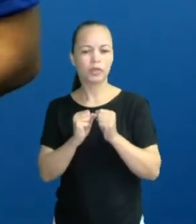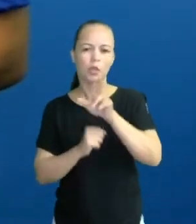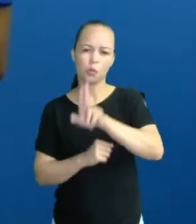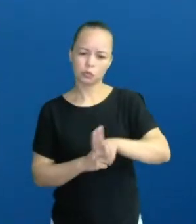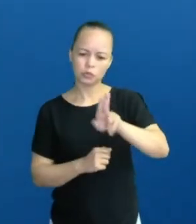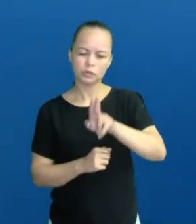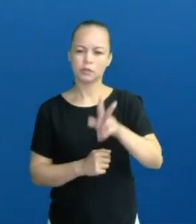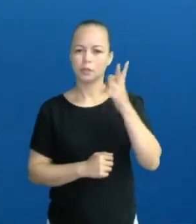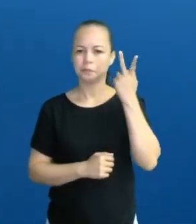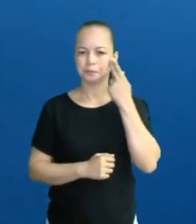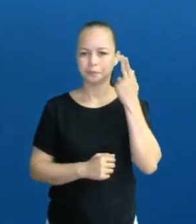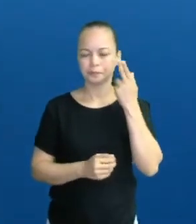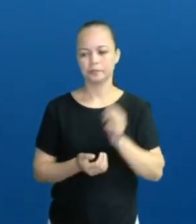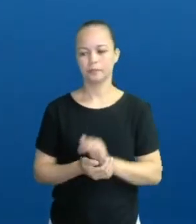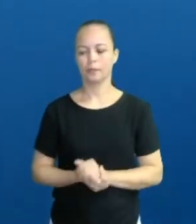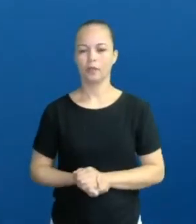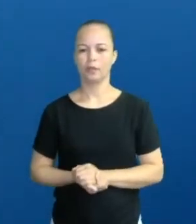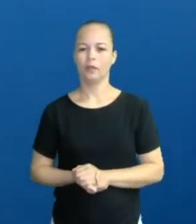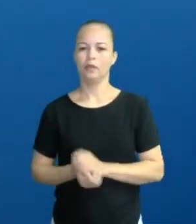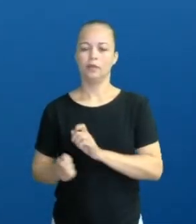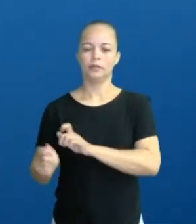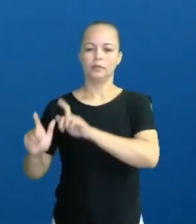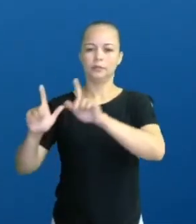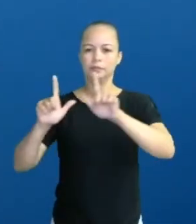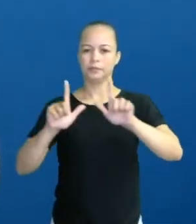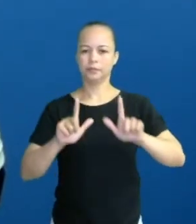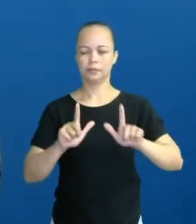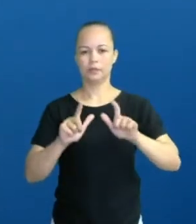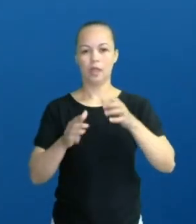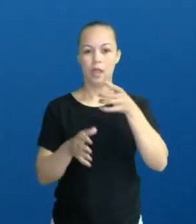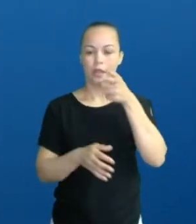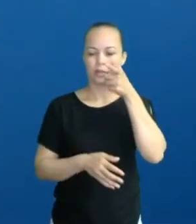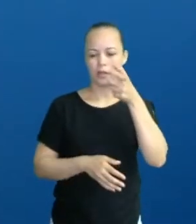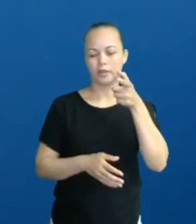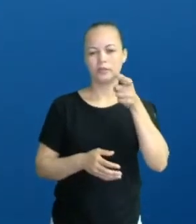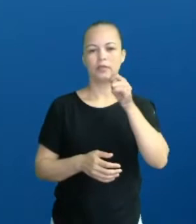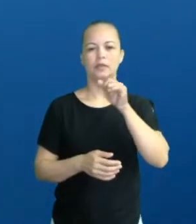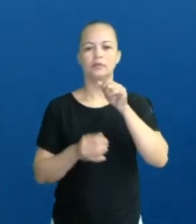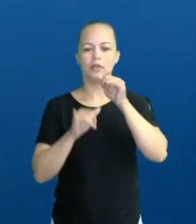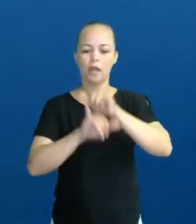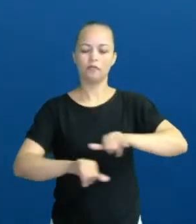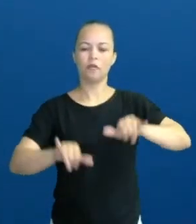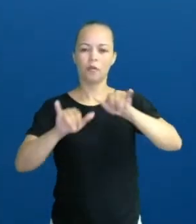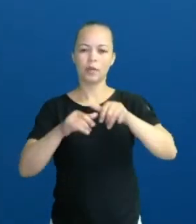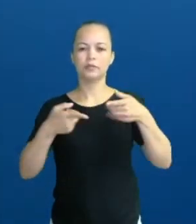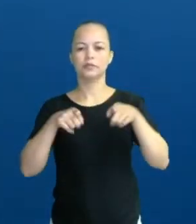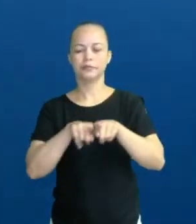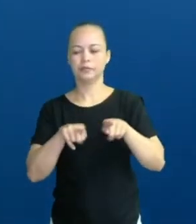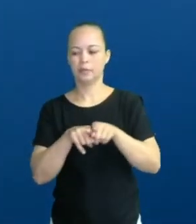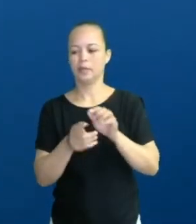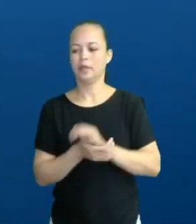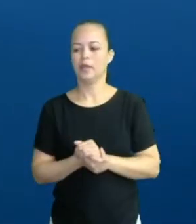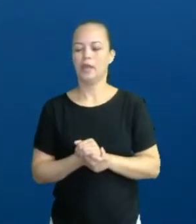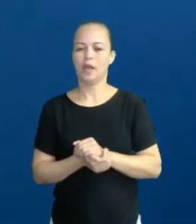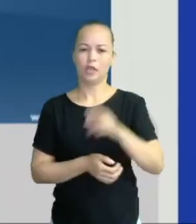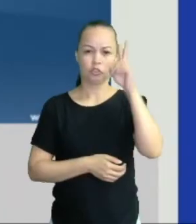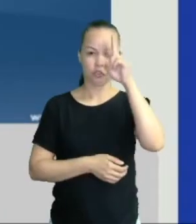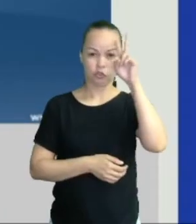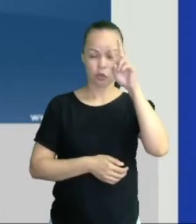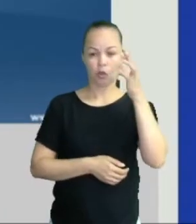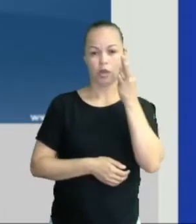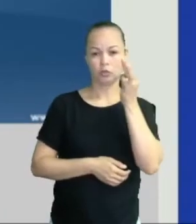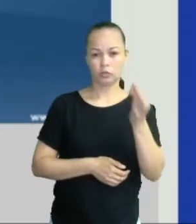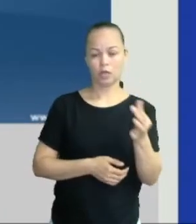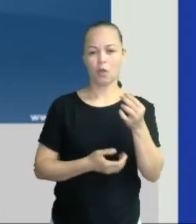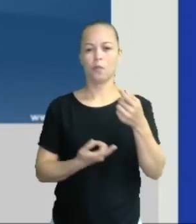E aí, vou pedir para a produção para o nosso próximo slide, que eu acho que é interessante também essa informação. Uma breve história também aqui do sal, com relação ao